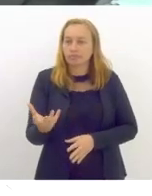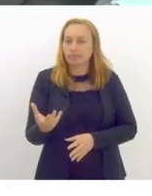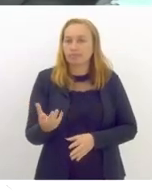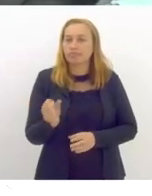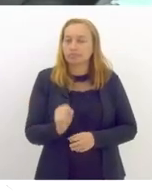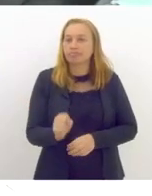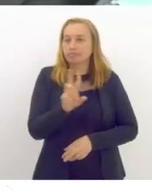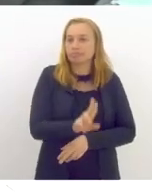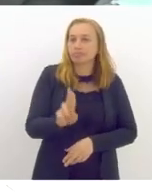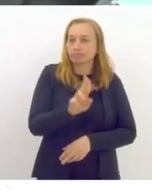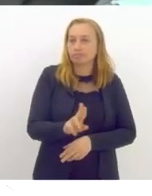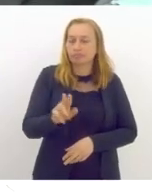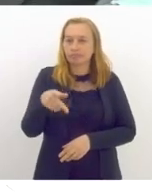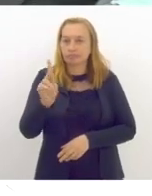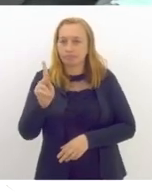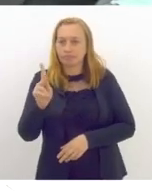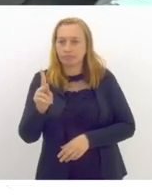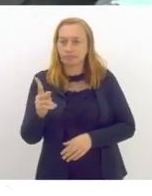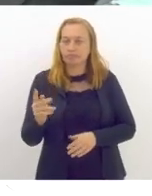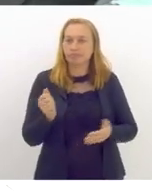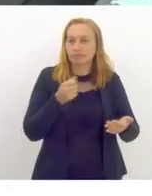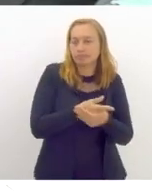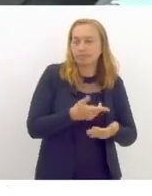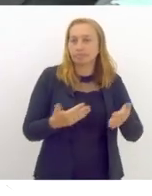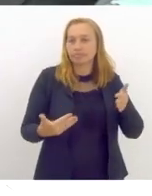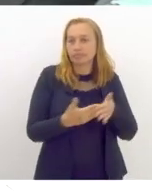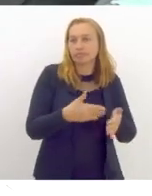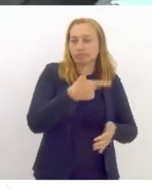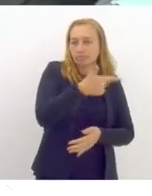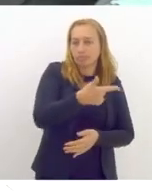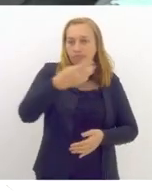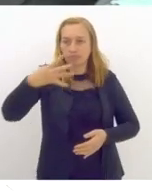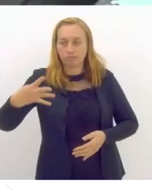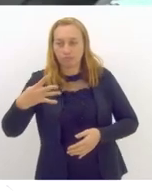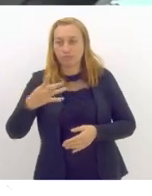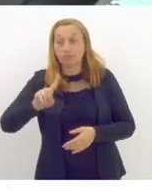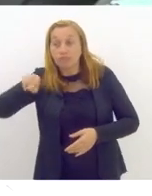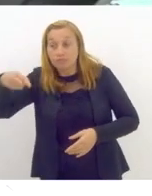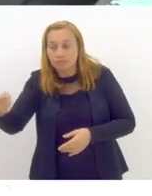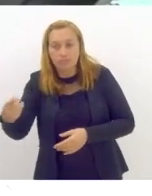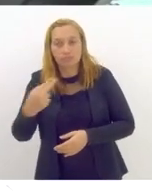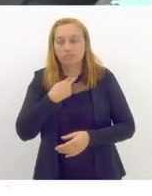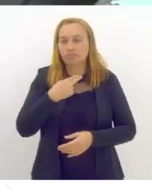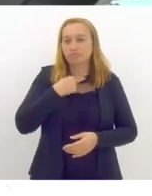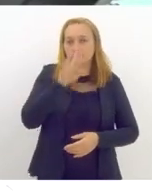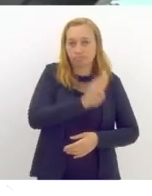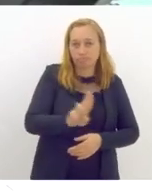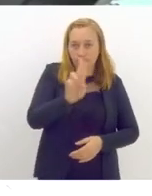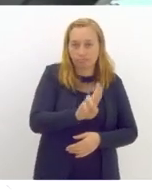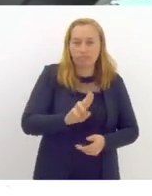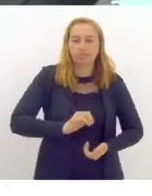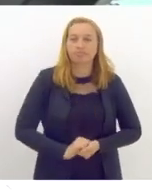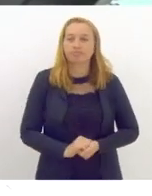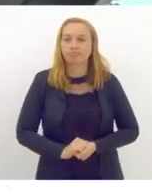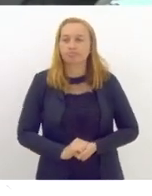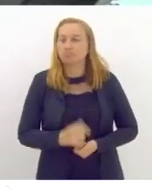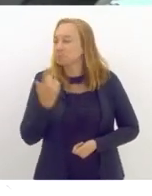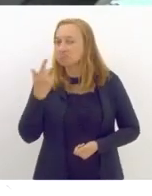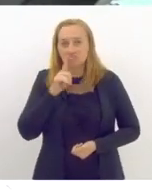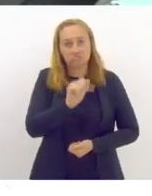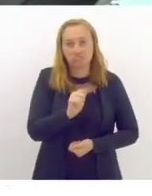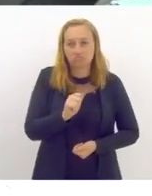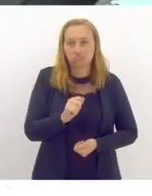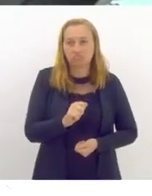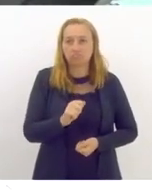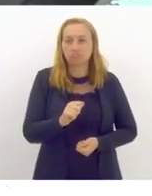2024 a partir de 2024 não se poderá mais usar se não conseguisse